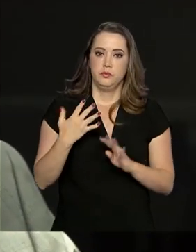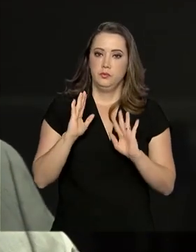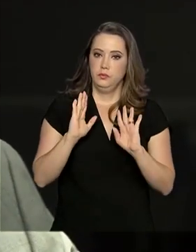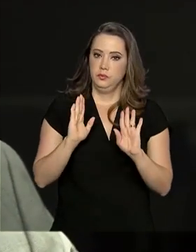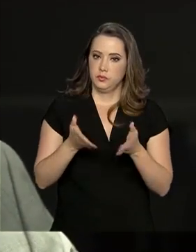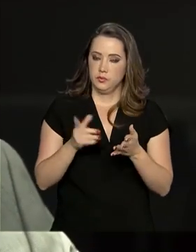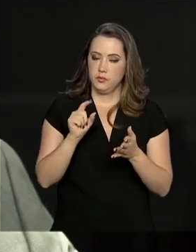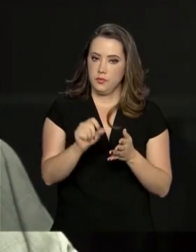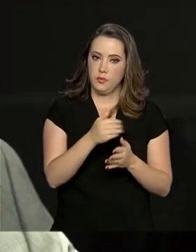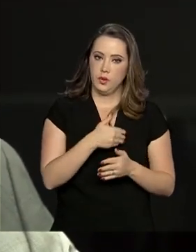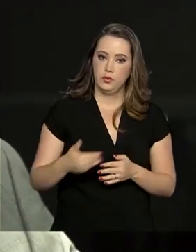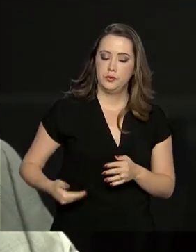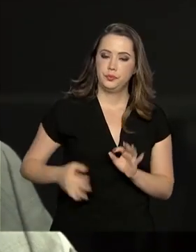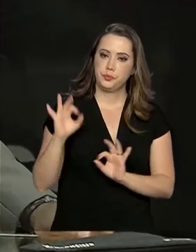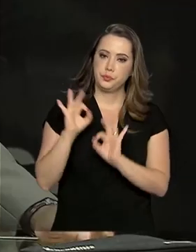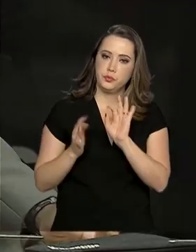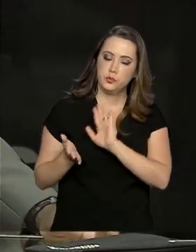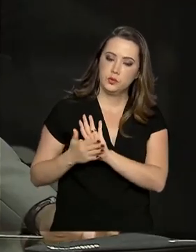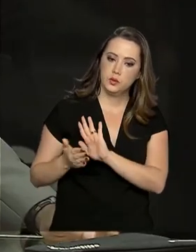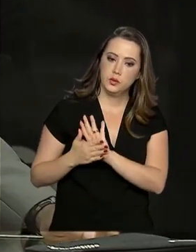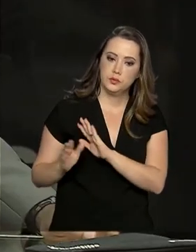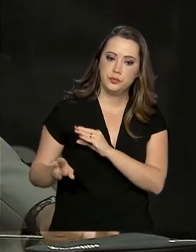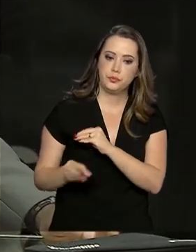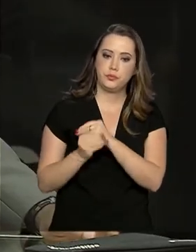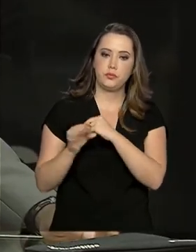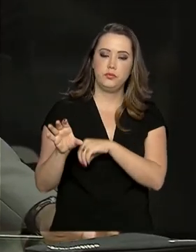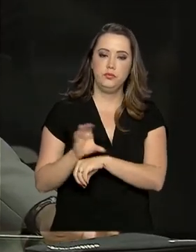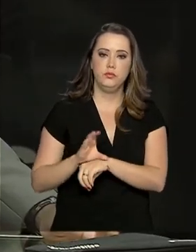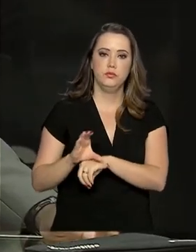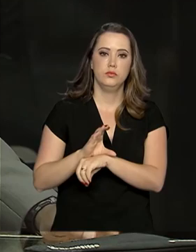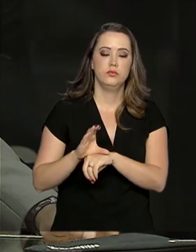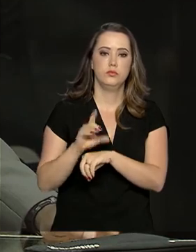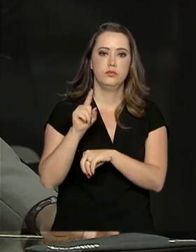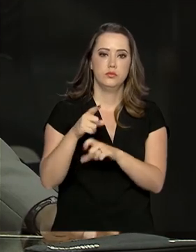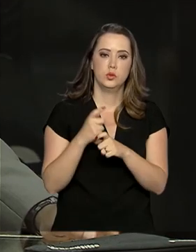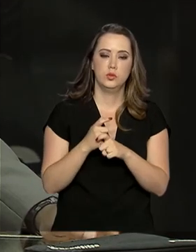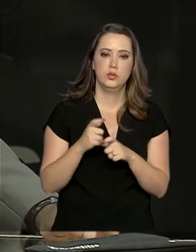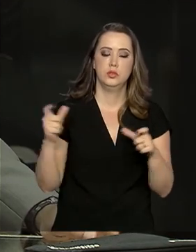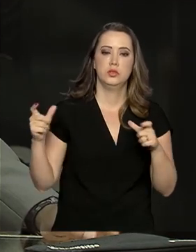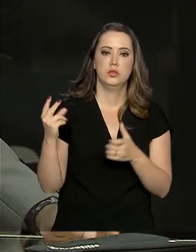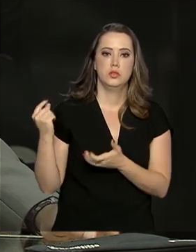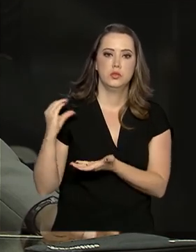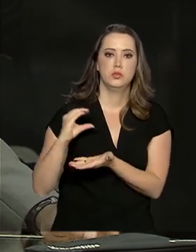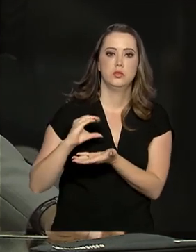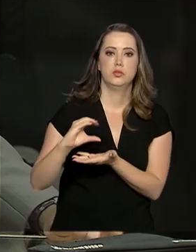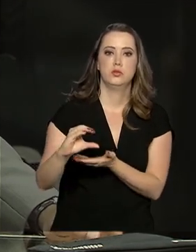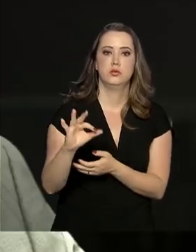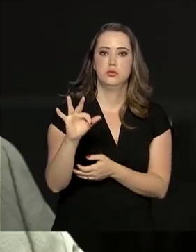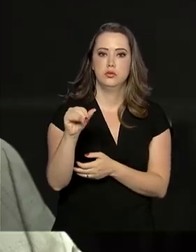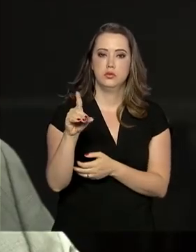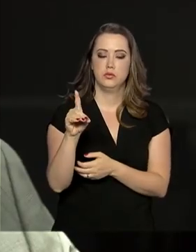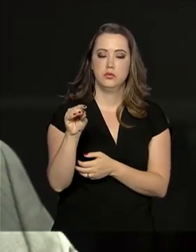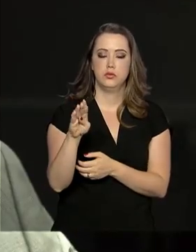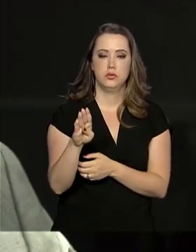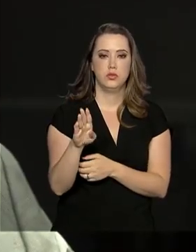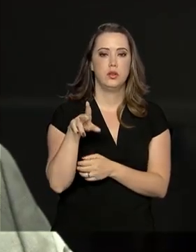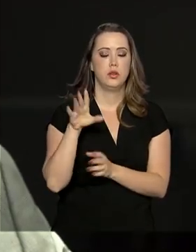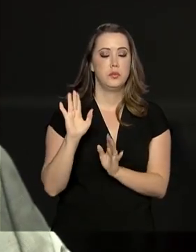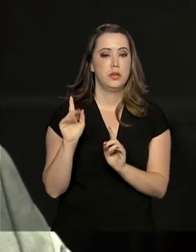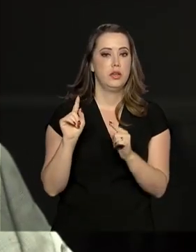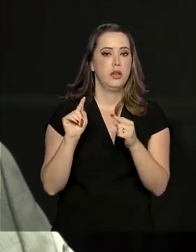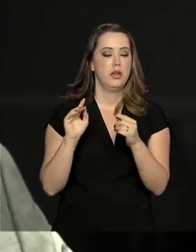que o governo prepara uma proposta de emenda constitucional que amplia o repasse para o fundeb que tem vigência